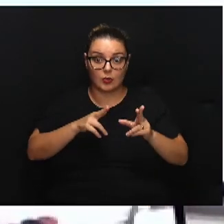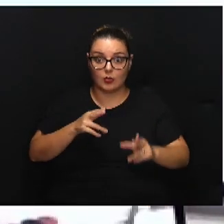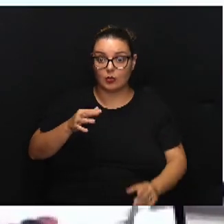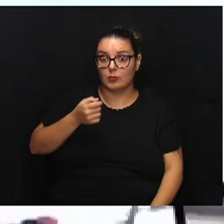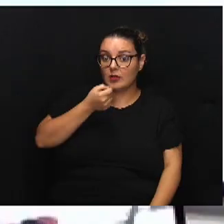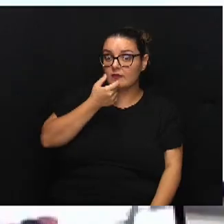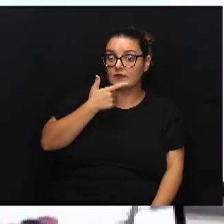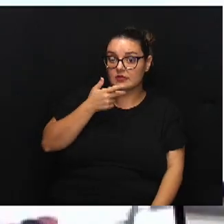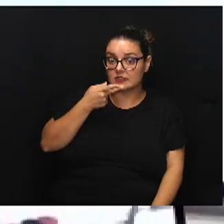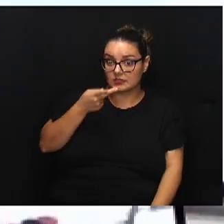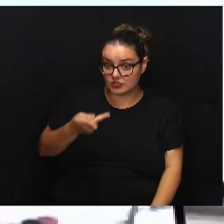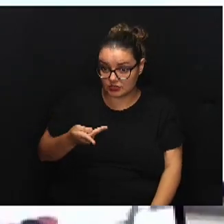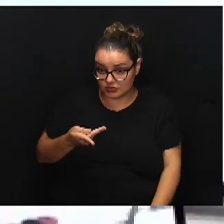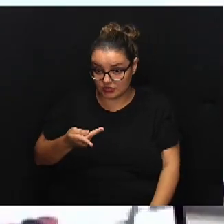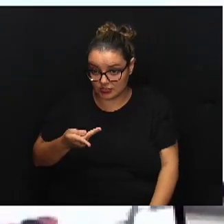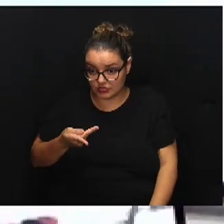disse,